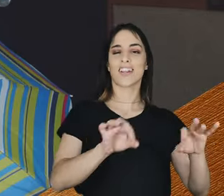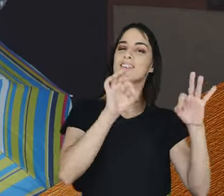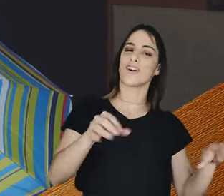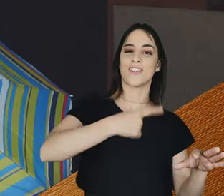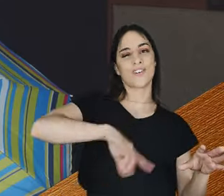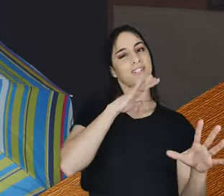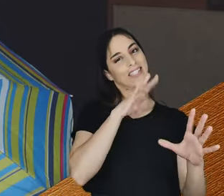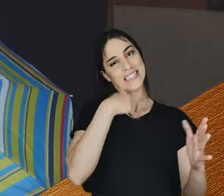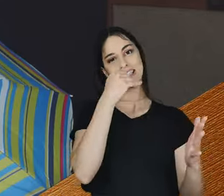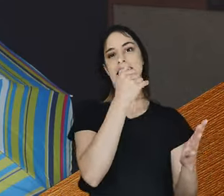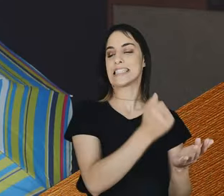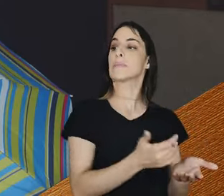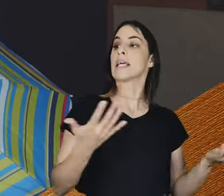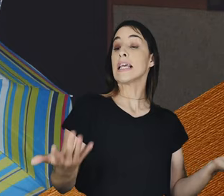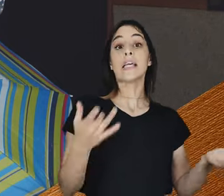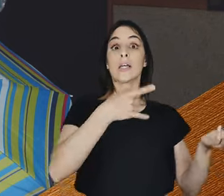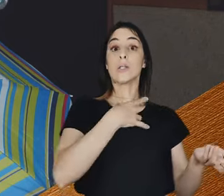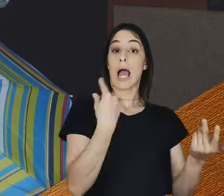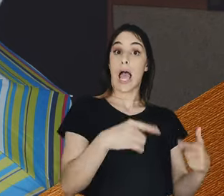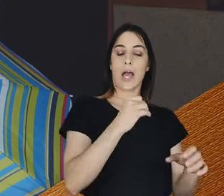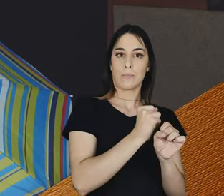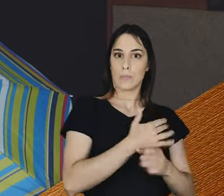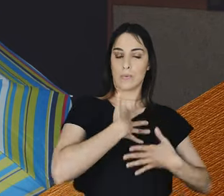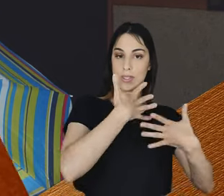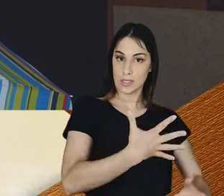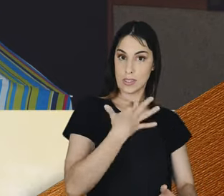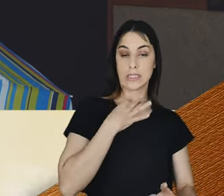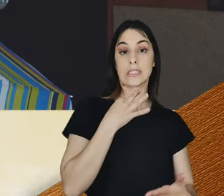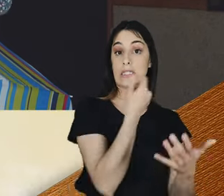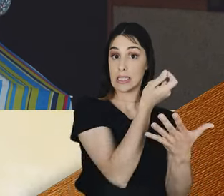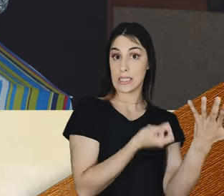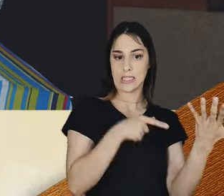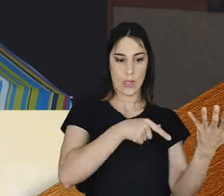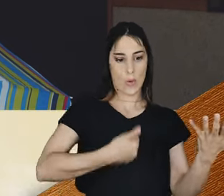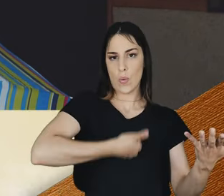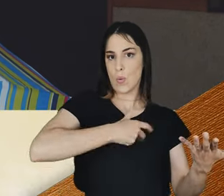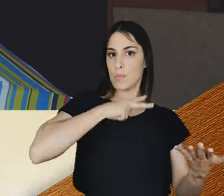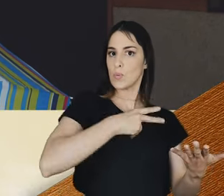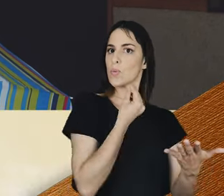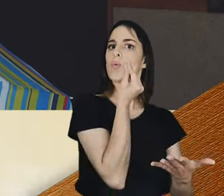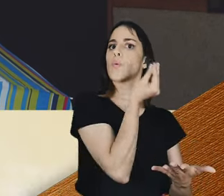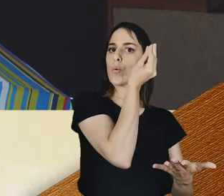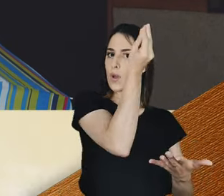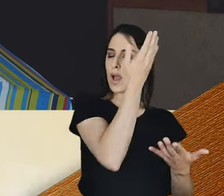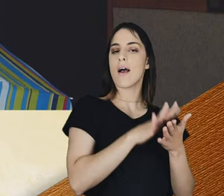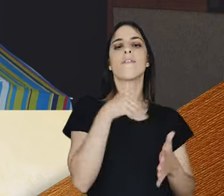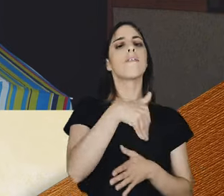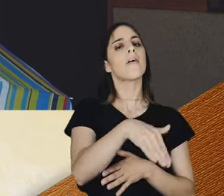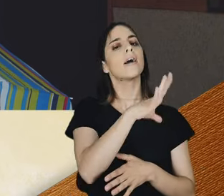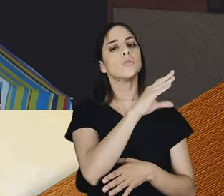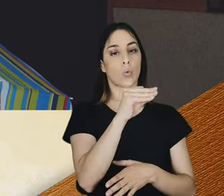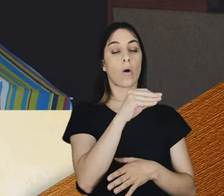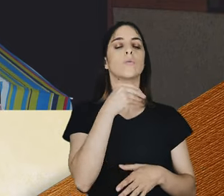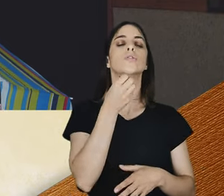sempre. Vamos ter um estilista dos mais conceituados aqui em Portugal. Verdade, sim, João da Champ, que nos vai explicar